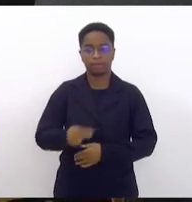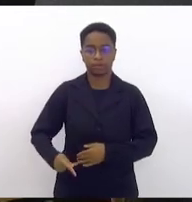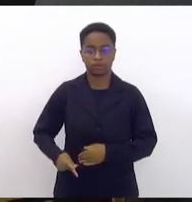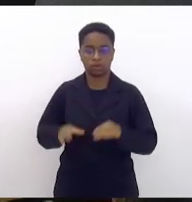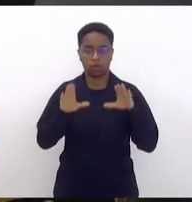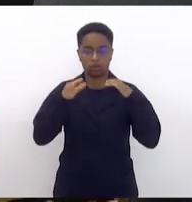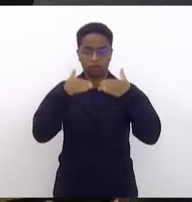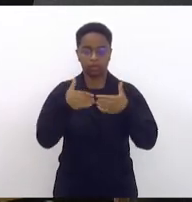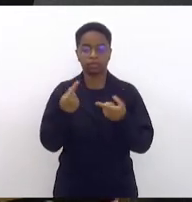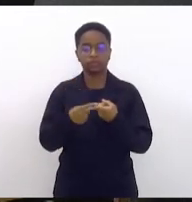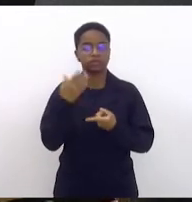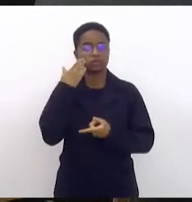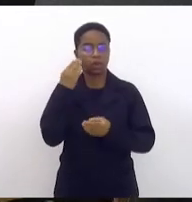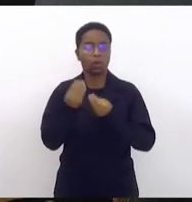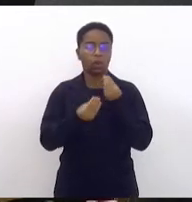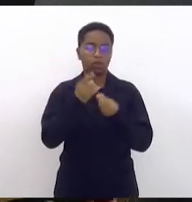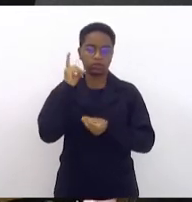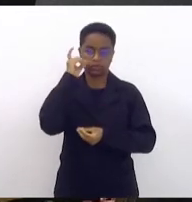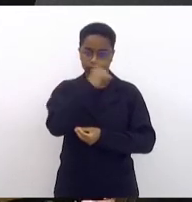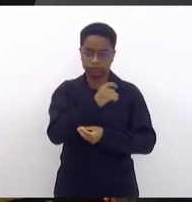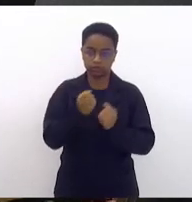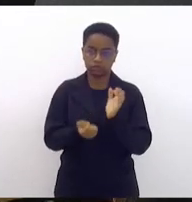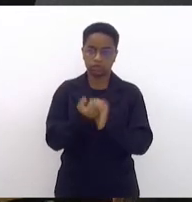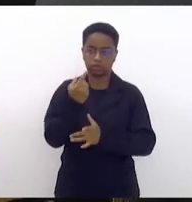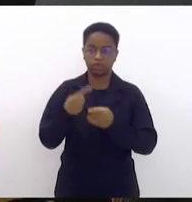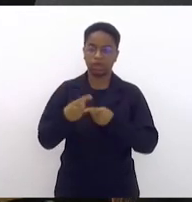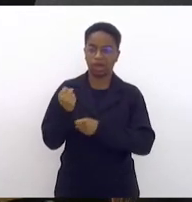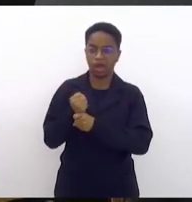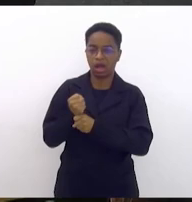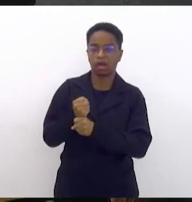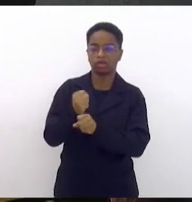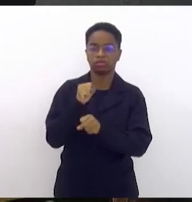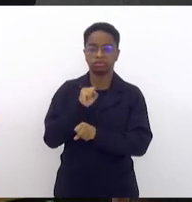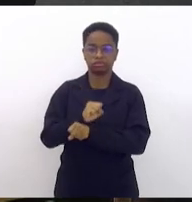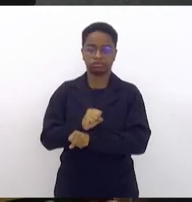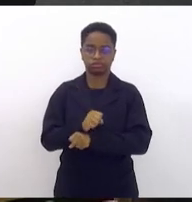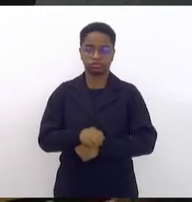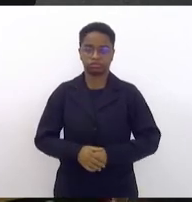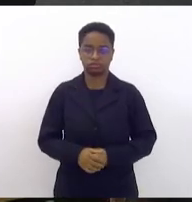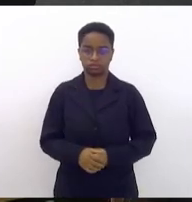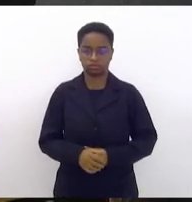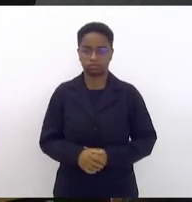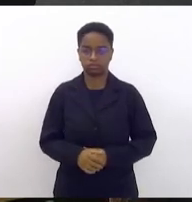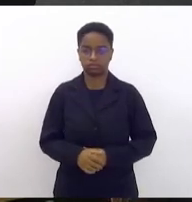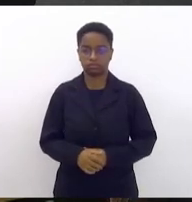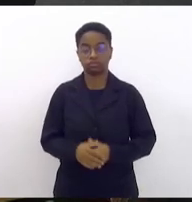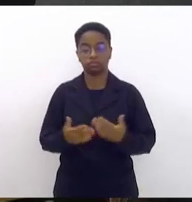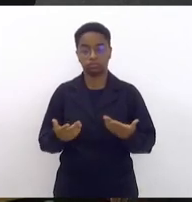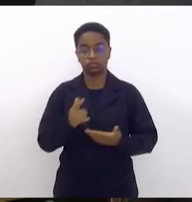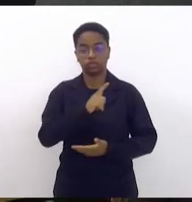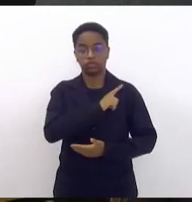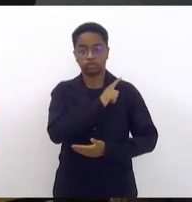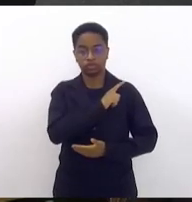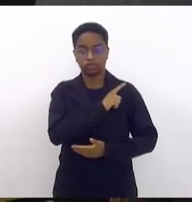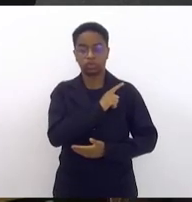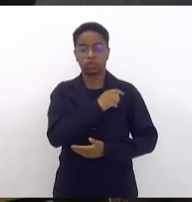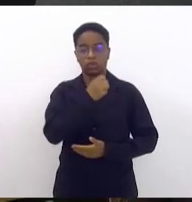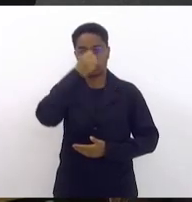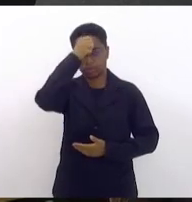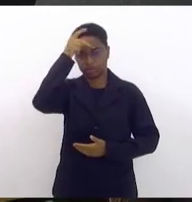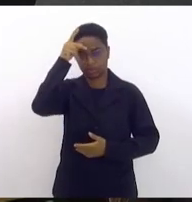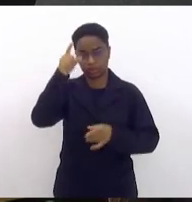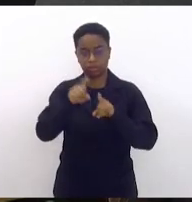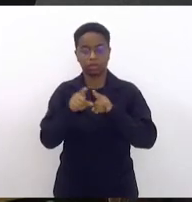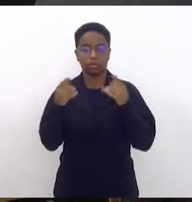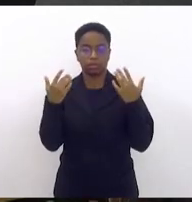gente sabe da dificuldade que foi a realização da conferência depois de tantos e tantos anos é quero parabenizar os gestores municipais que realizaram